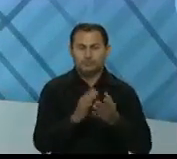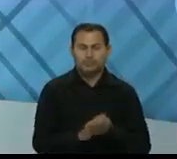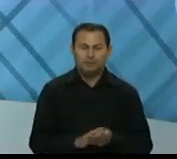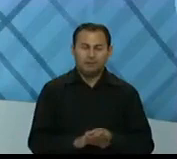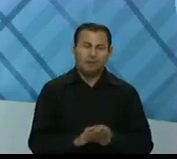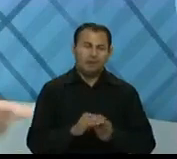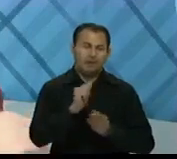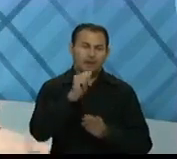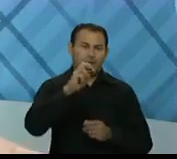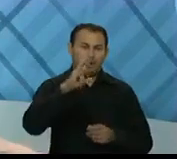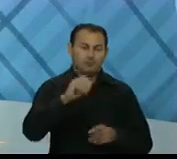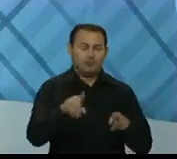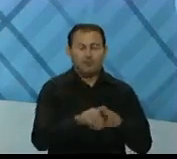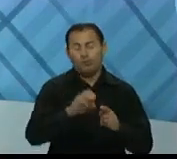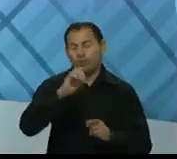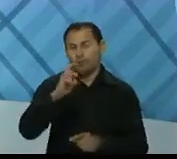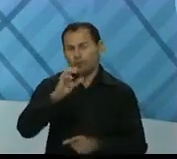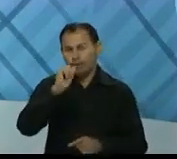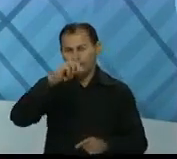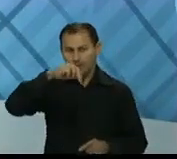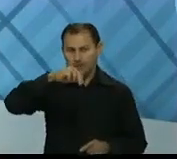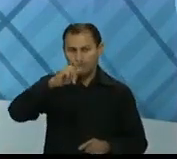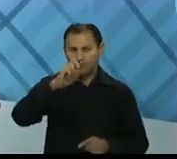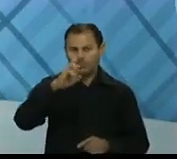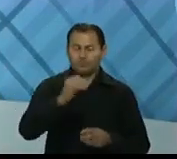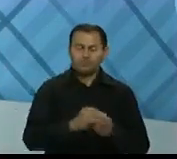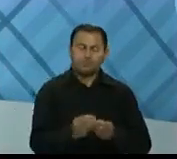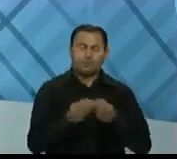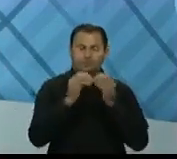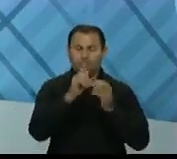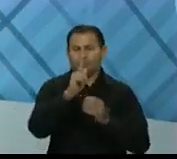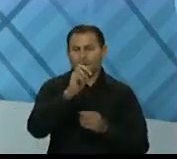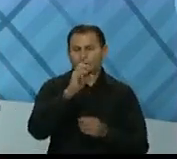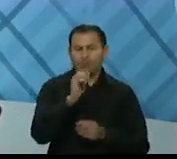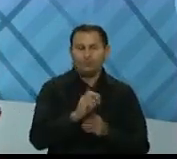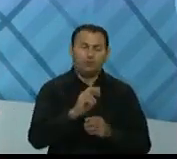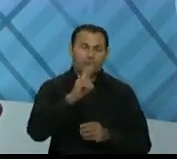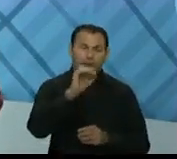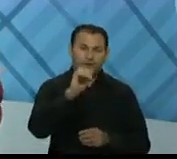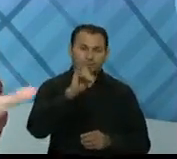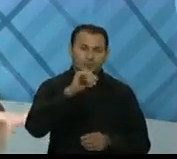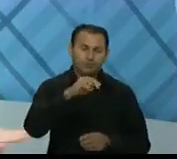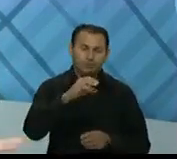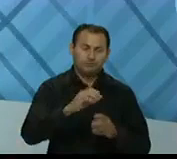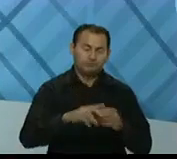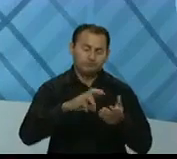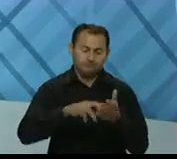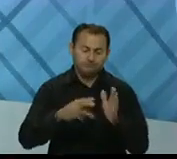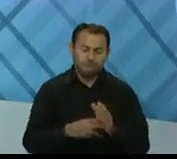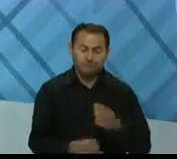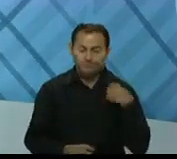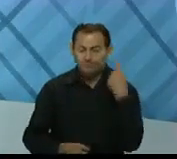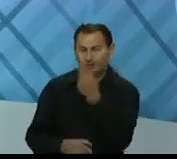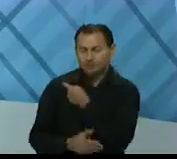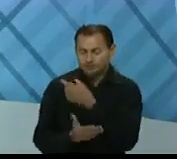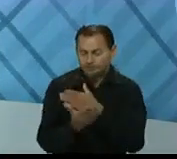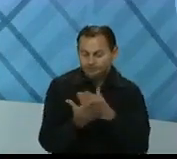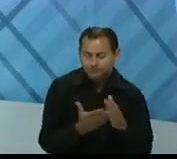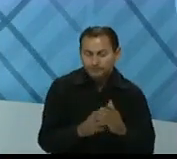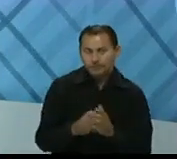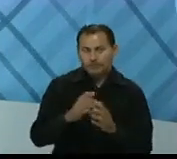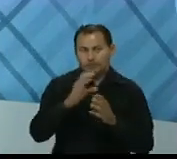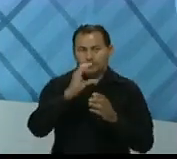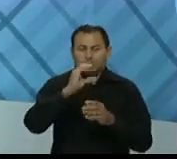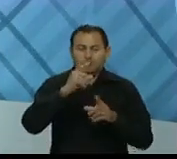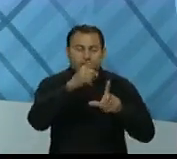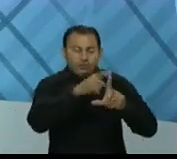desse arco ou ângulo, ele é dado em graus ou radianos. O que é um grau? Se nós dividíssemos a nossa